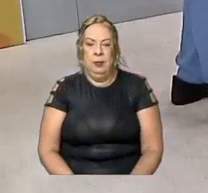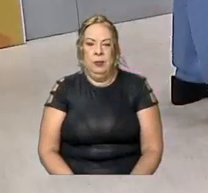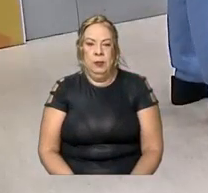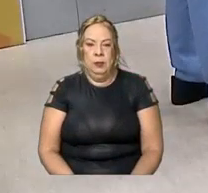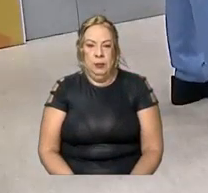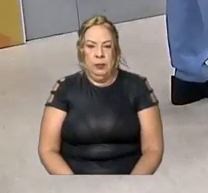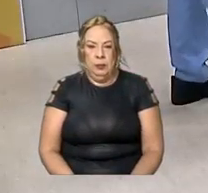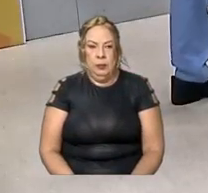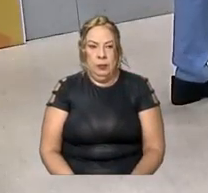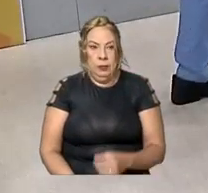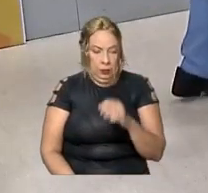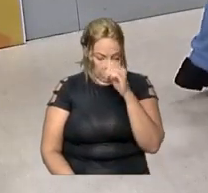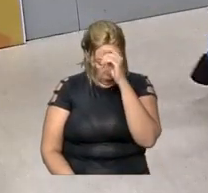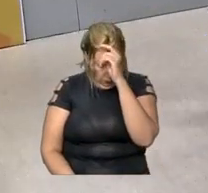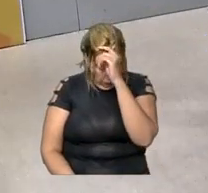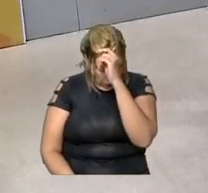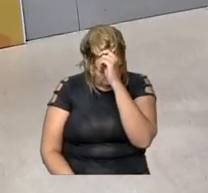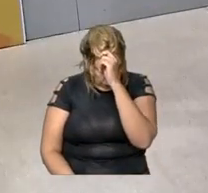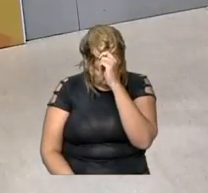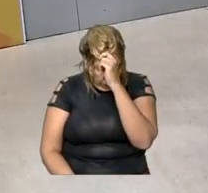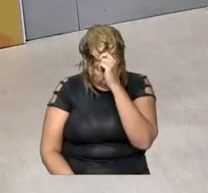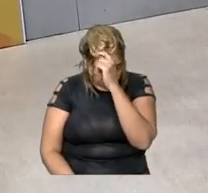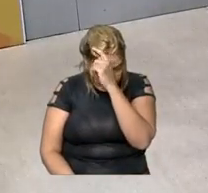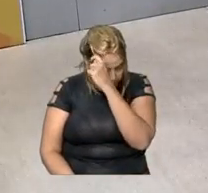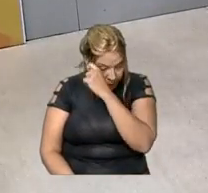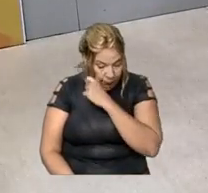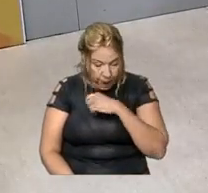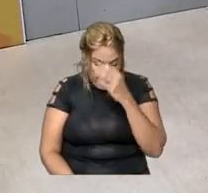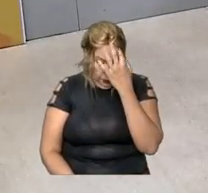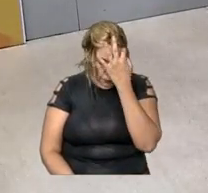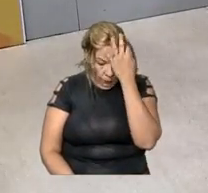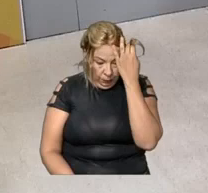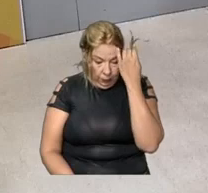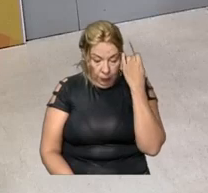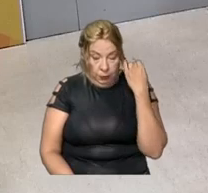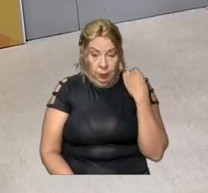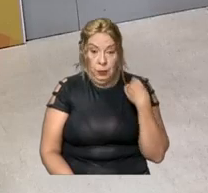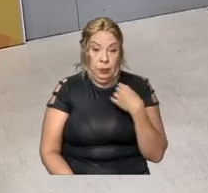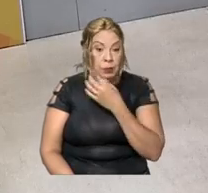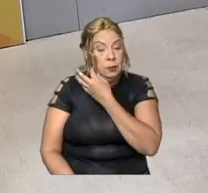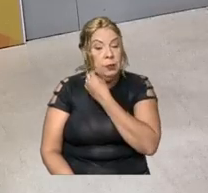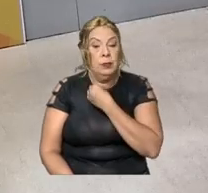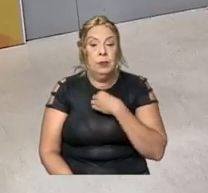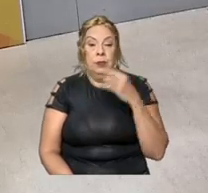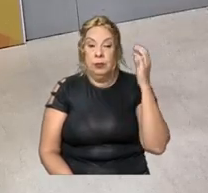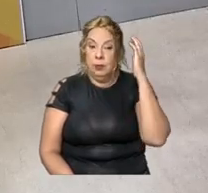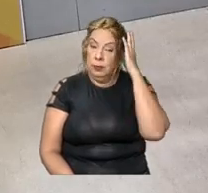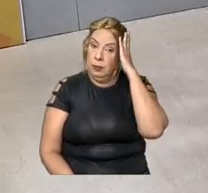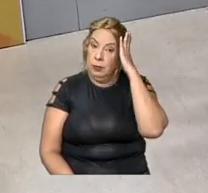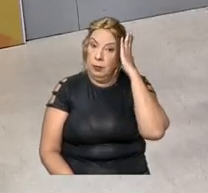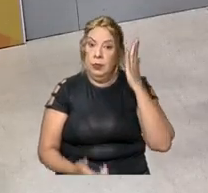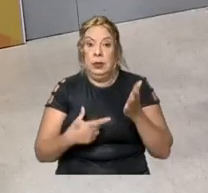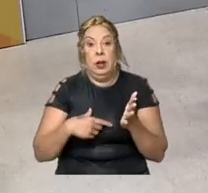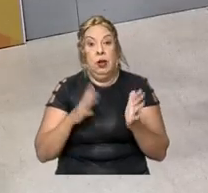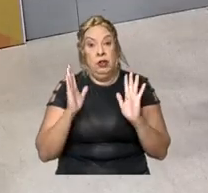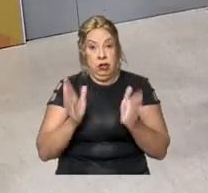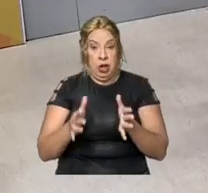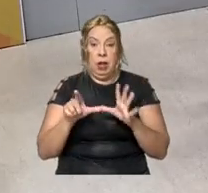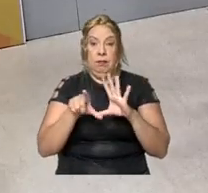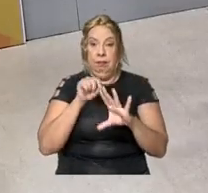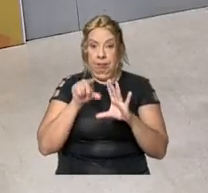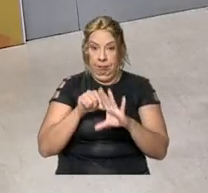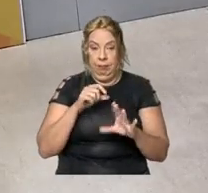Olha aí, com a autorização da querida Thaís, a gente já pode dar início à realização dos sorteios, mas para a gente começar a alegria